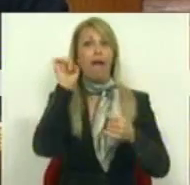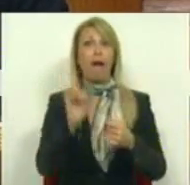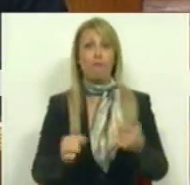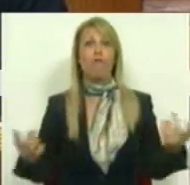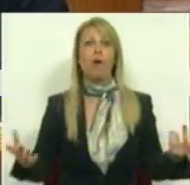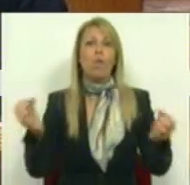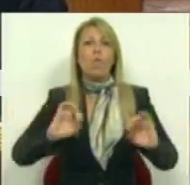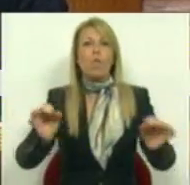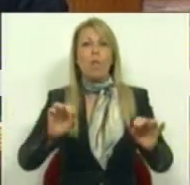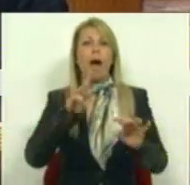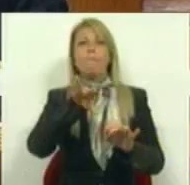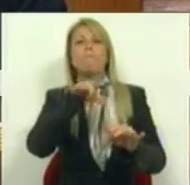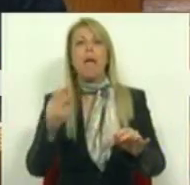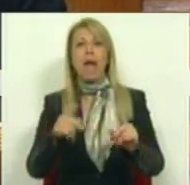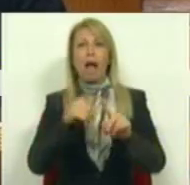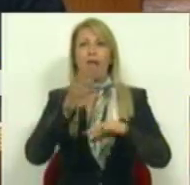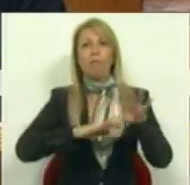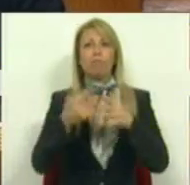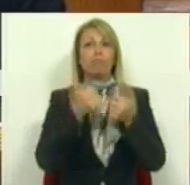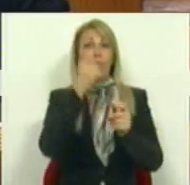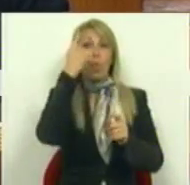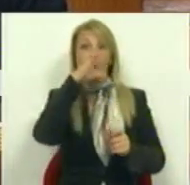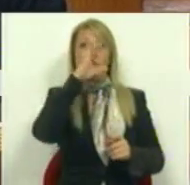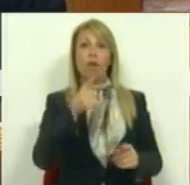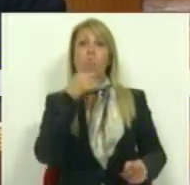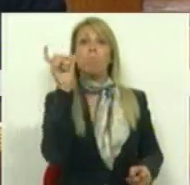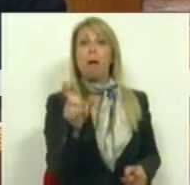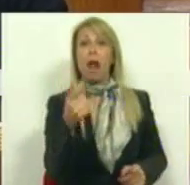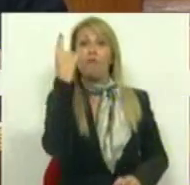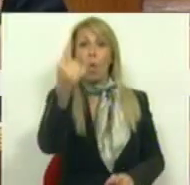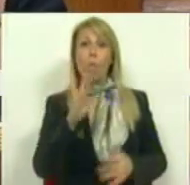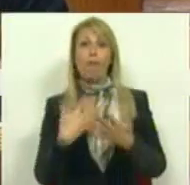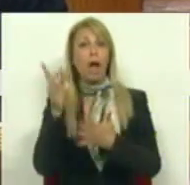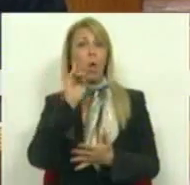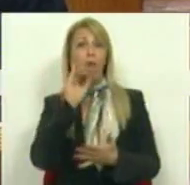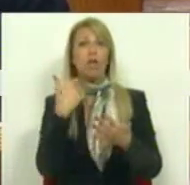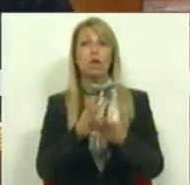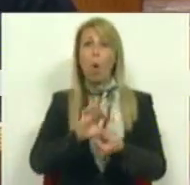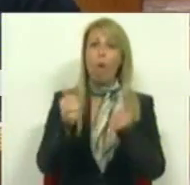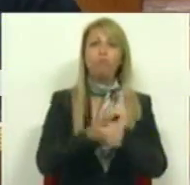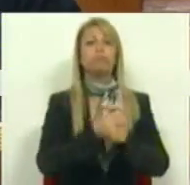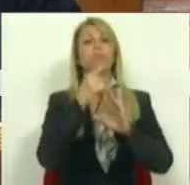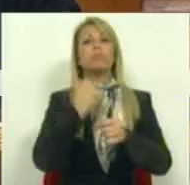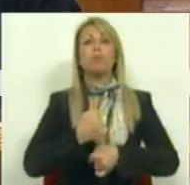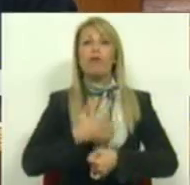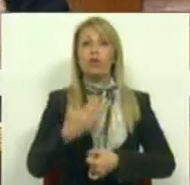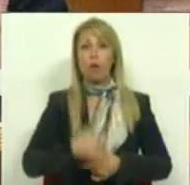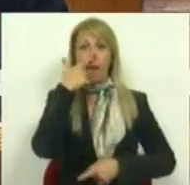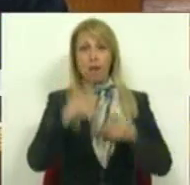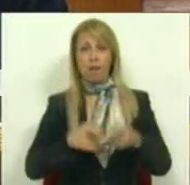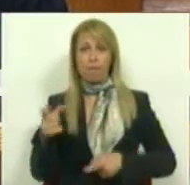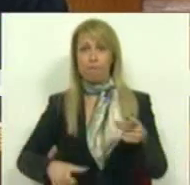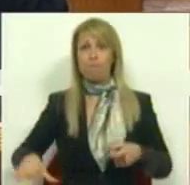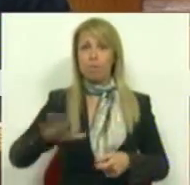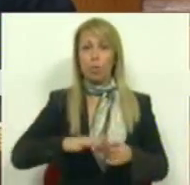o facilitismo de um Governo que não tem uma palavra a dizer sobre a requalificação ou sobre a reconversão profissional dos seus cidadãos. Para